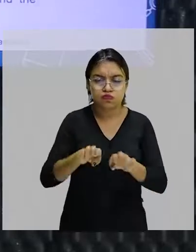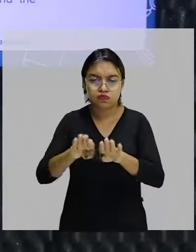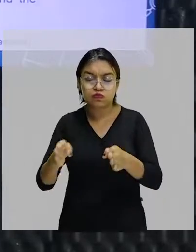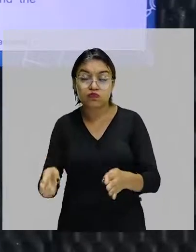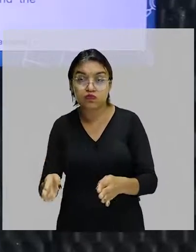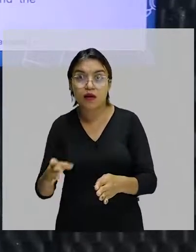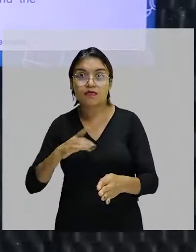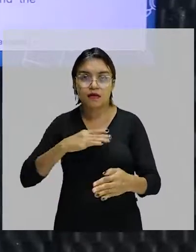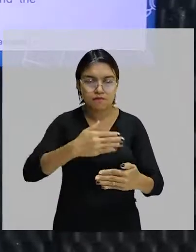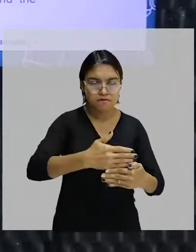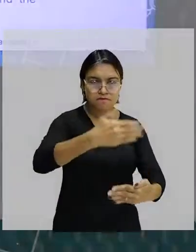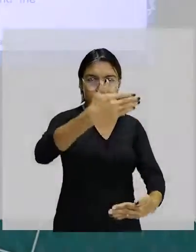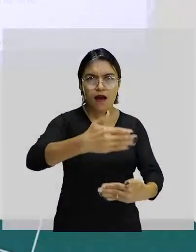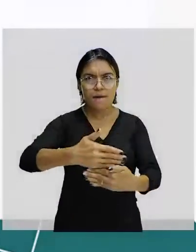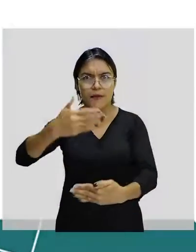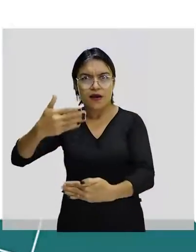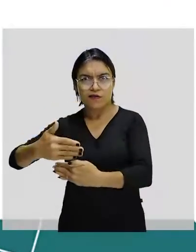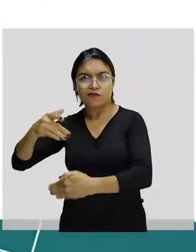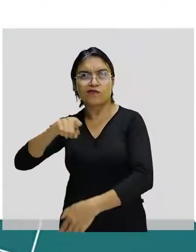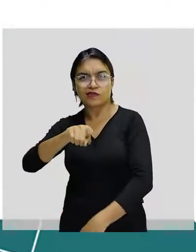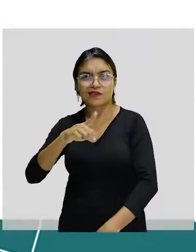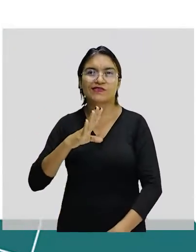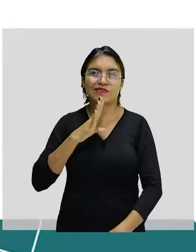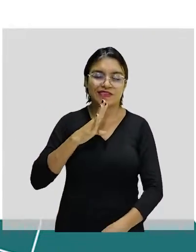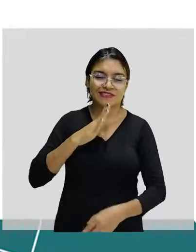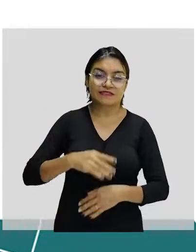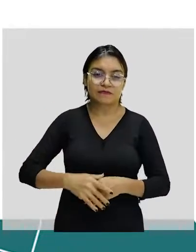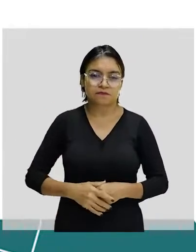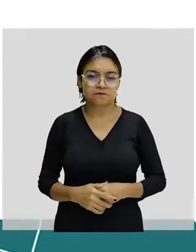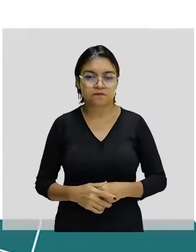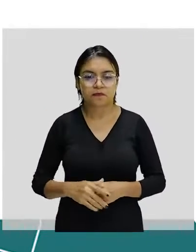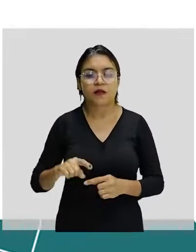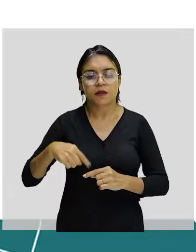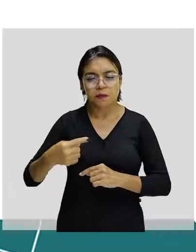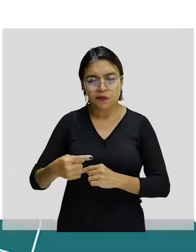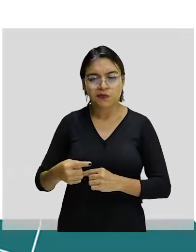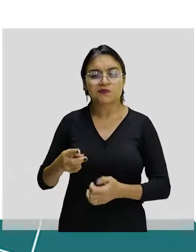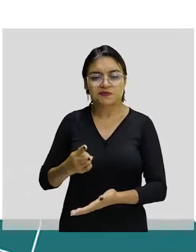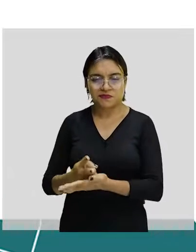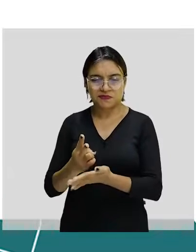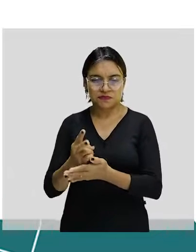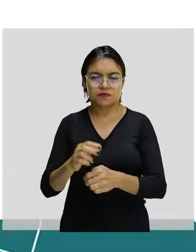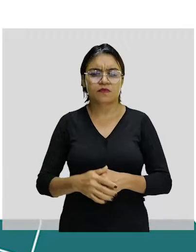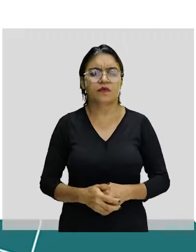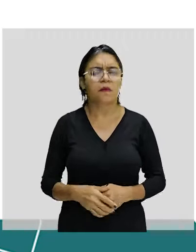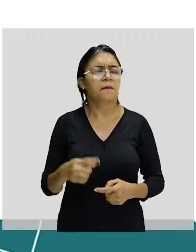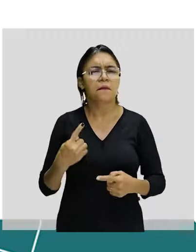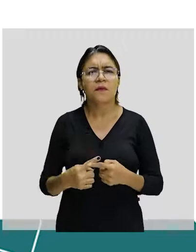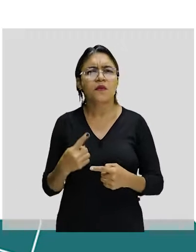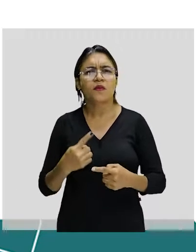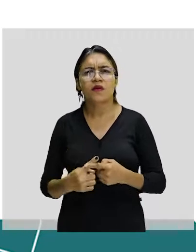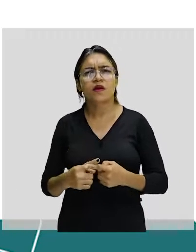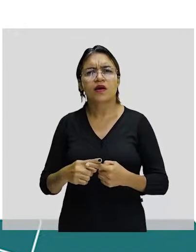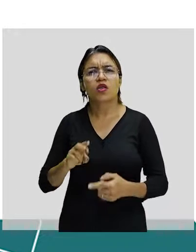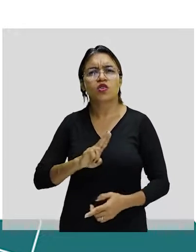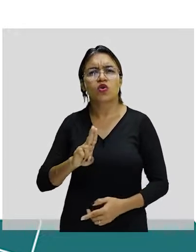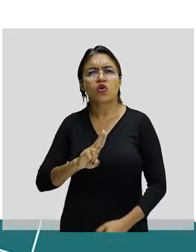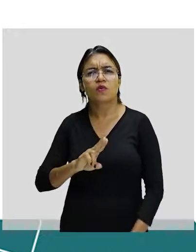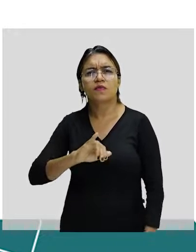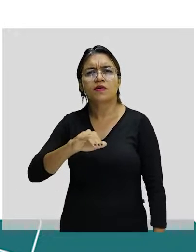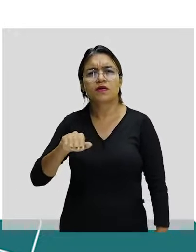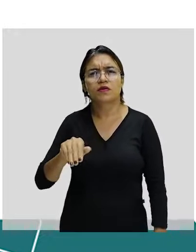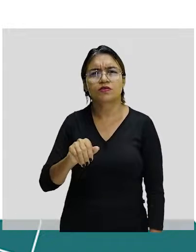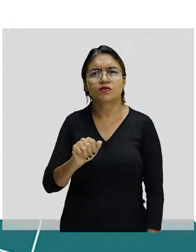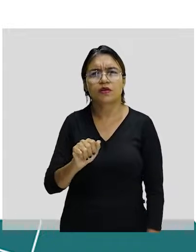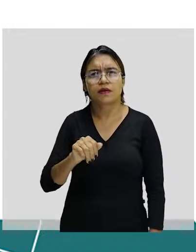aquele paredão que vocês mais uma vez conhecem. Depois, continuando aqui, por que tem esse nome de Jamaica Brasileira? De onde vem